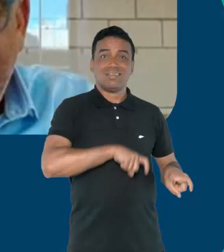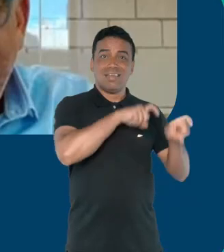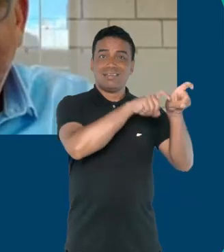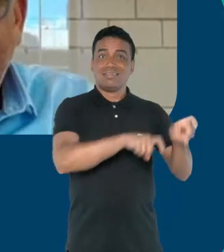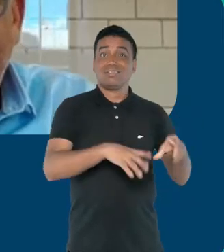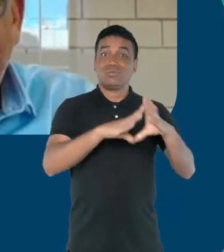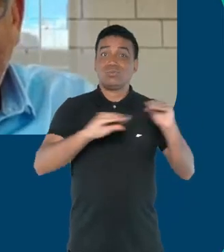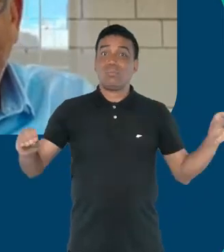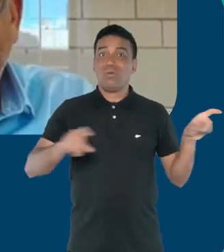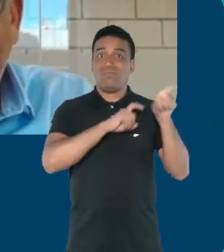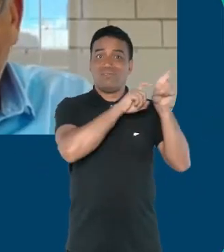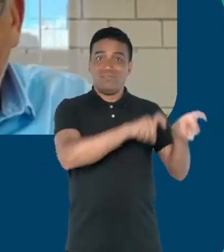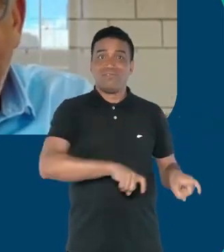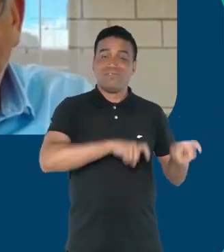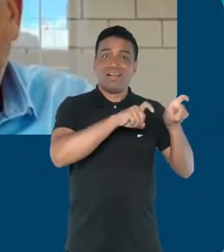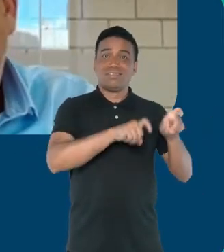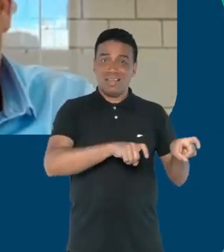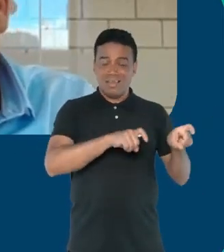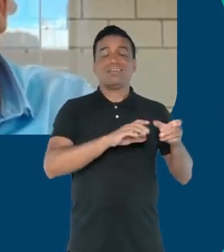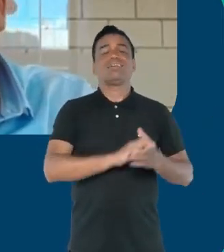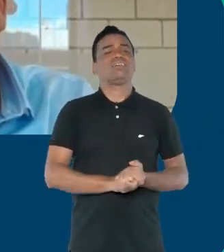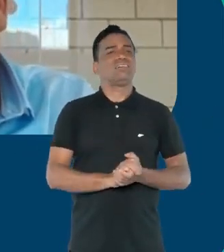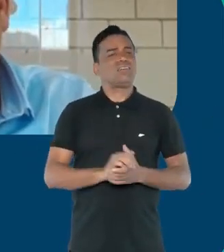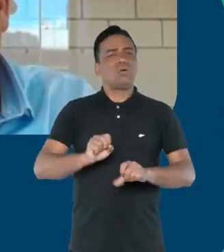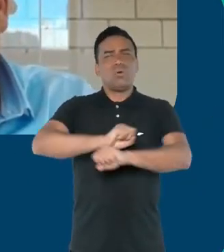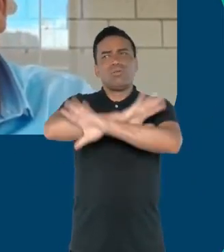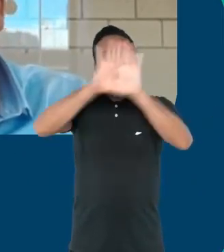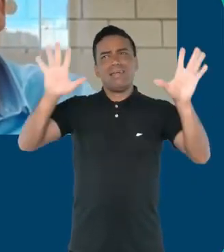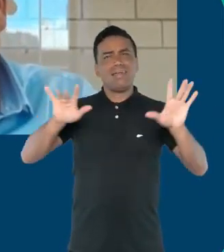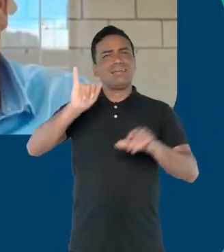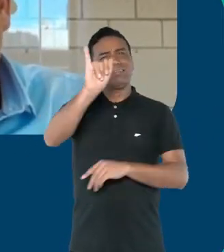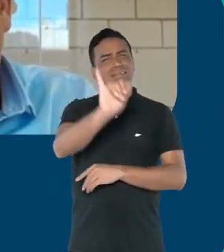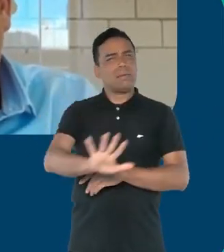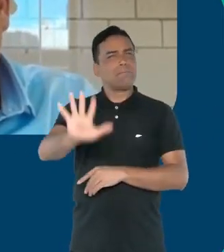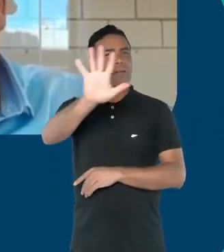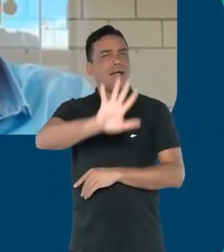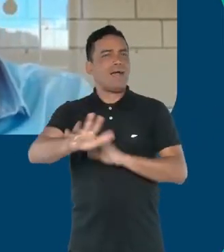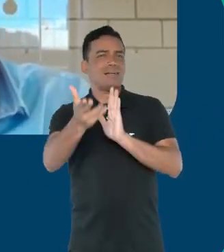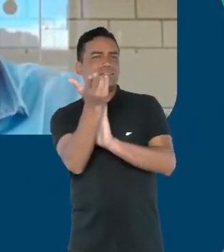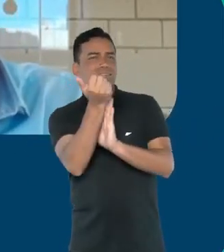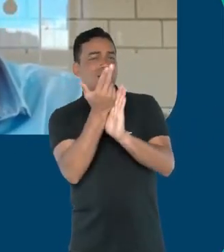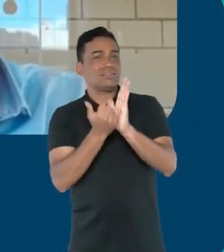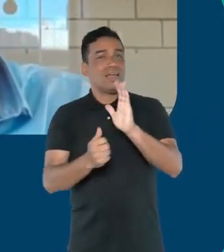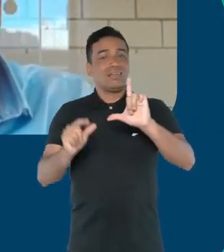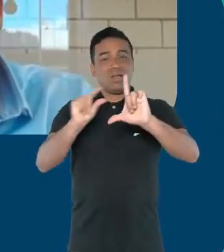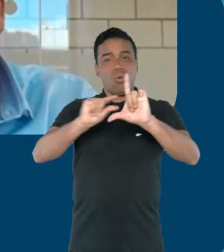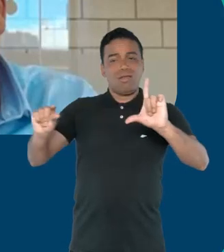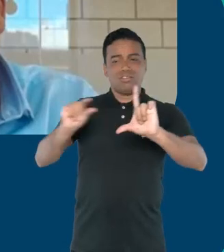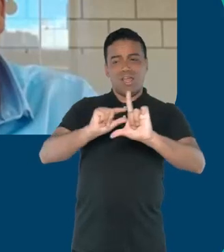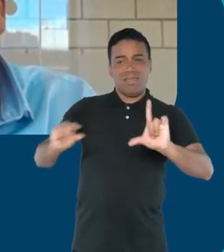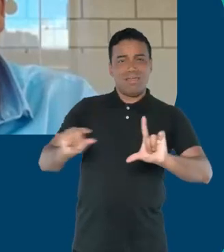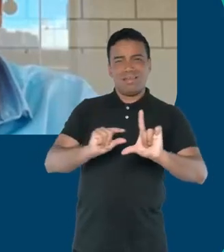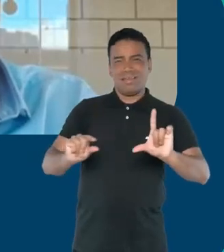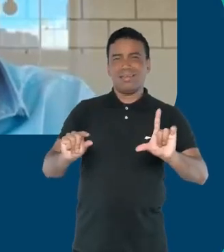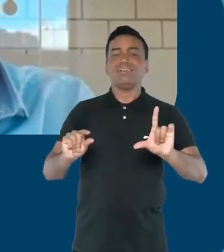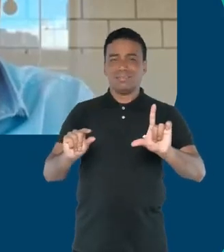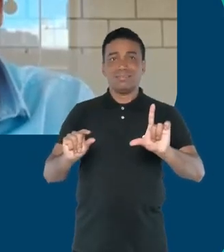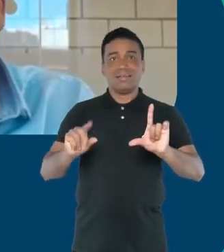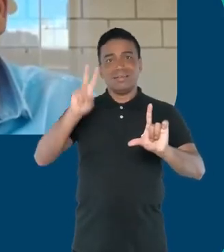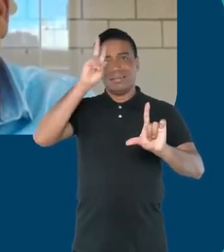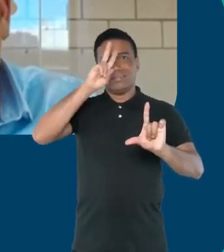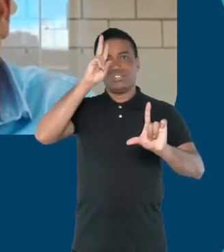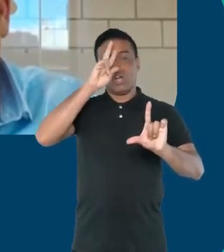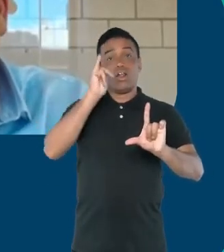né, das imagens que eram, na verdade, só legendas, né, o texto, e a história